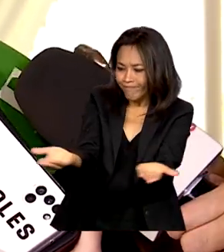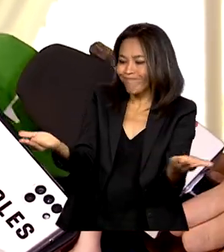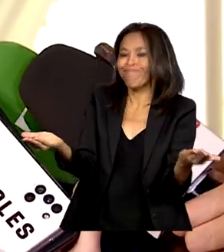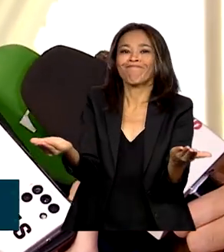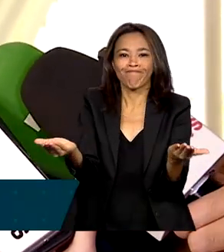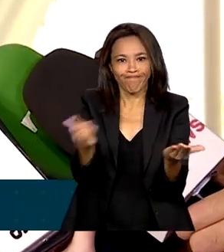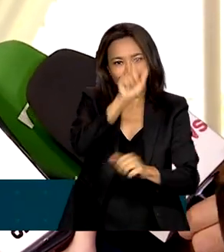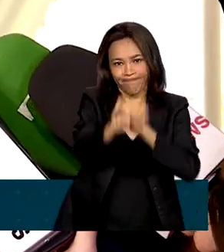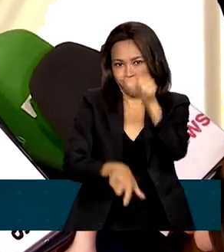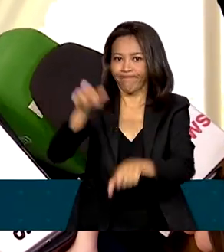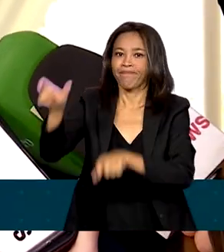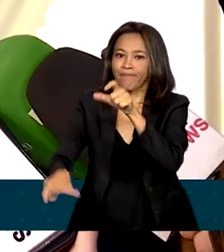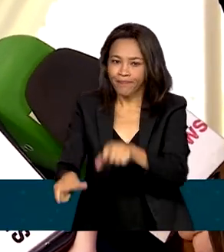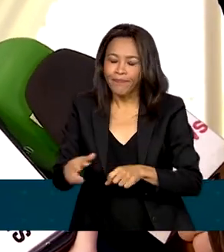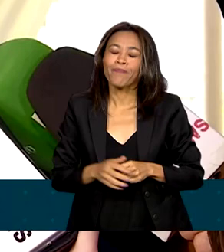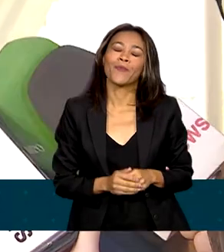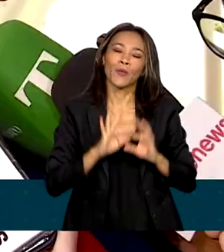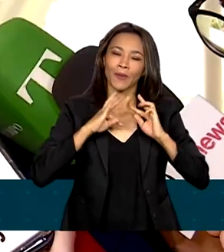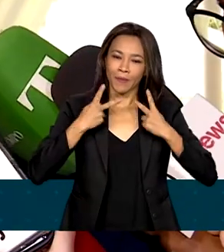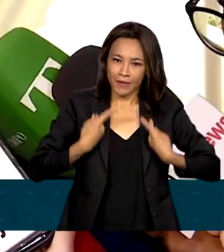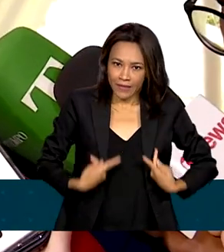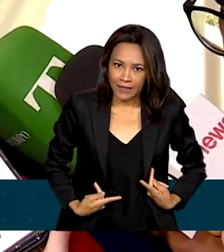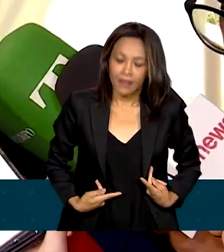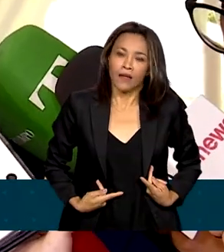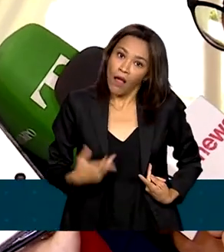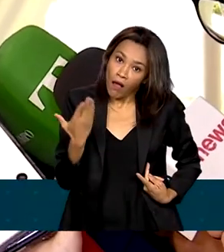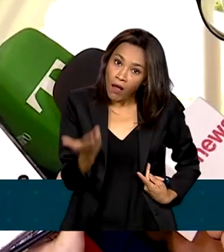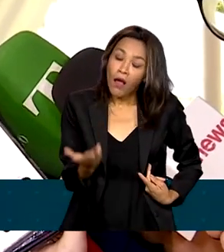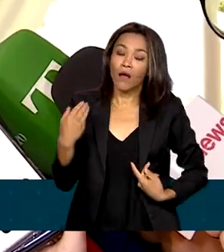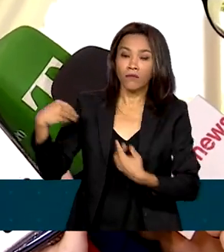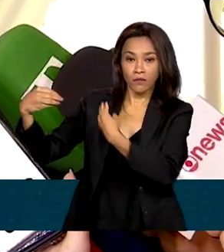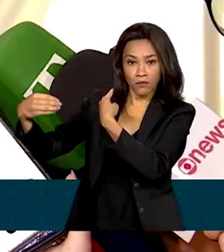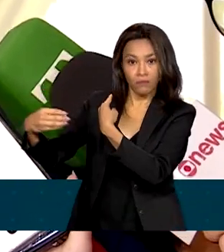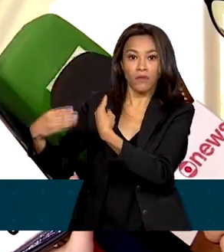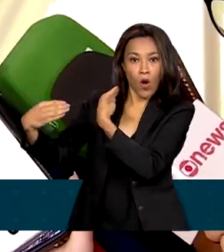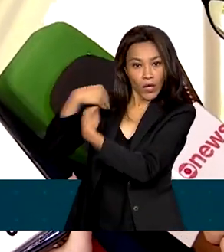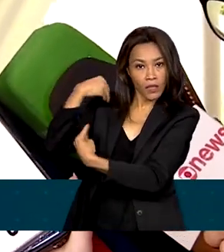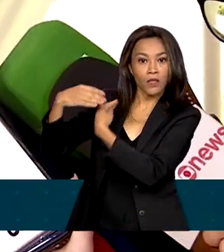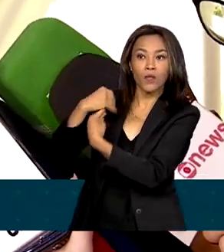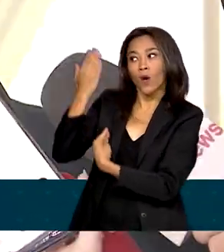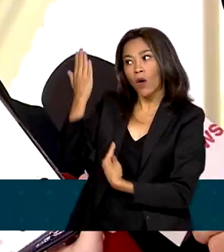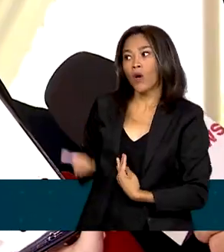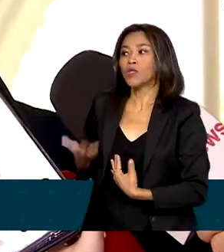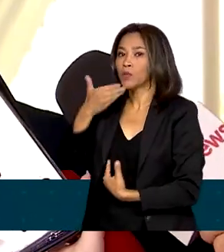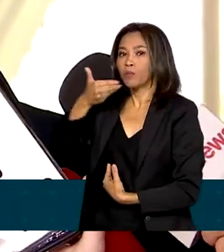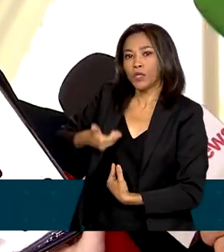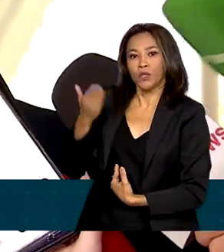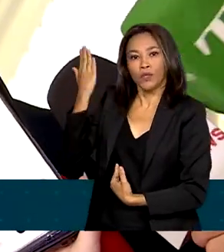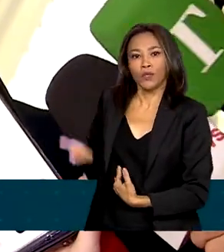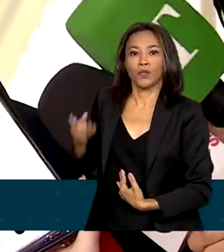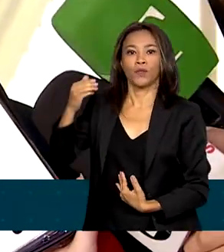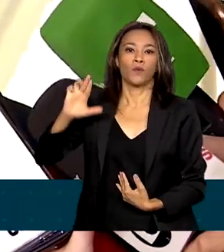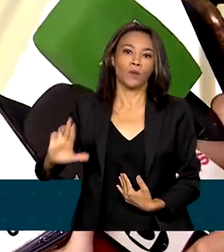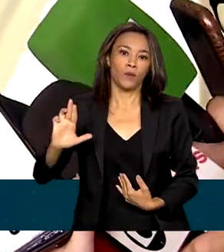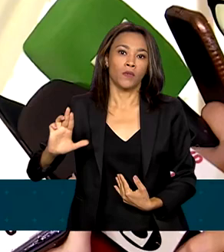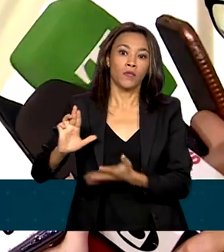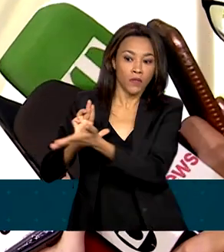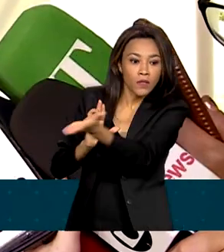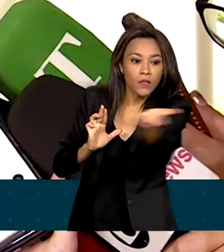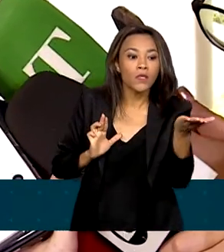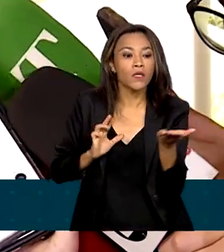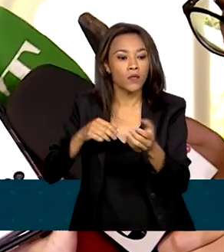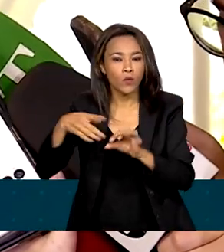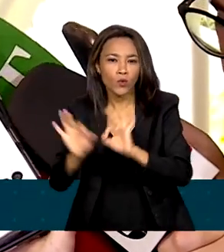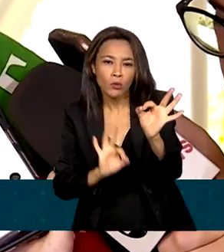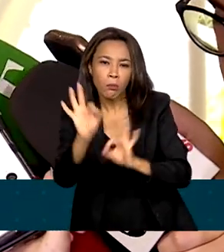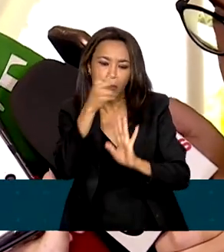assistência humanitária, que foi uma orientação que nós demos a pedido do presidente Lula, que os planos das prefeituras não